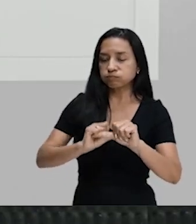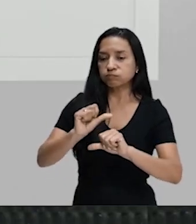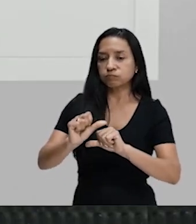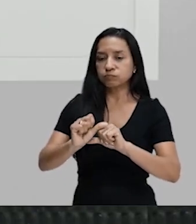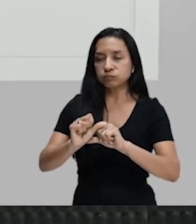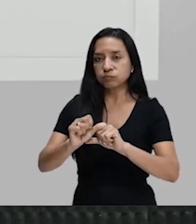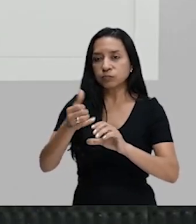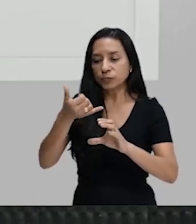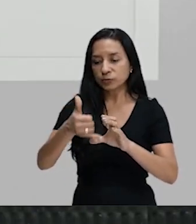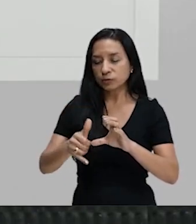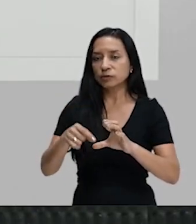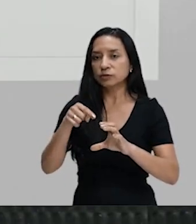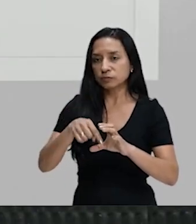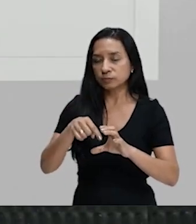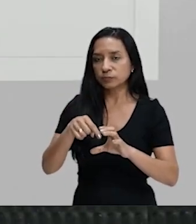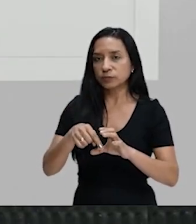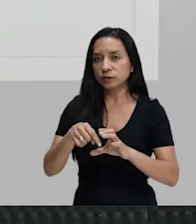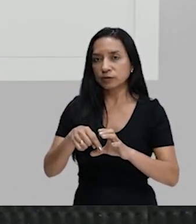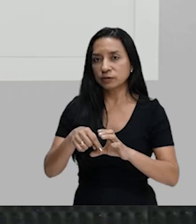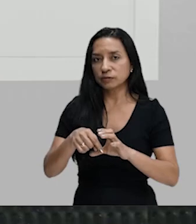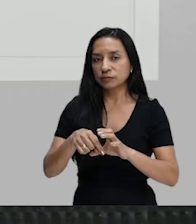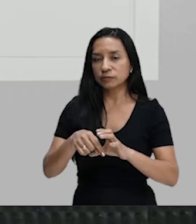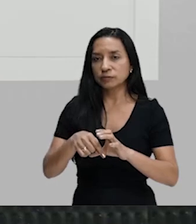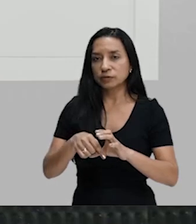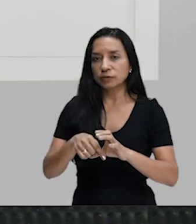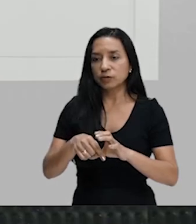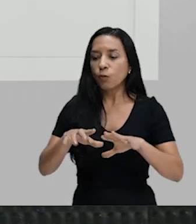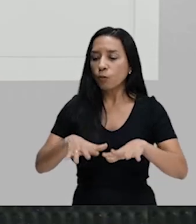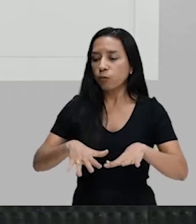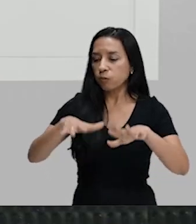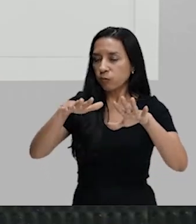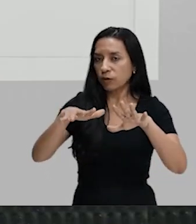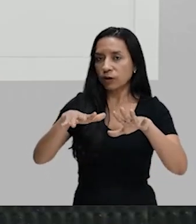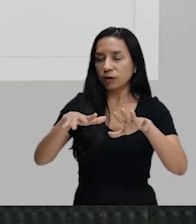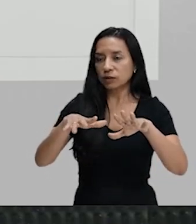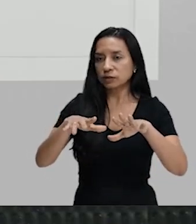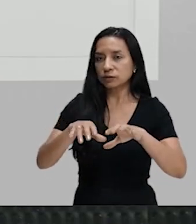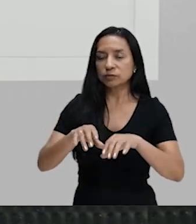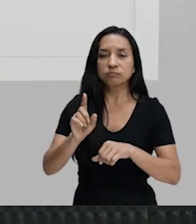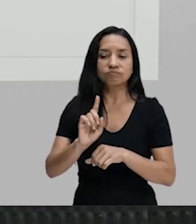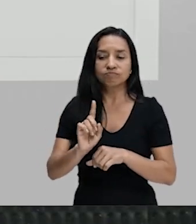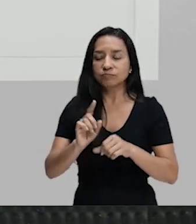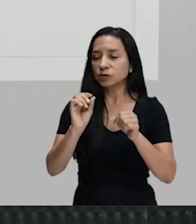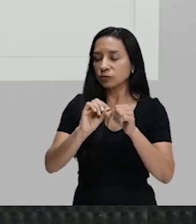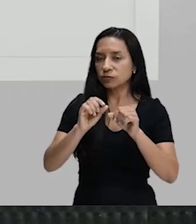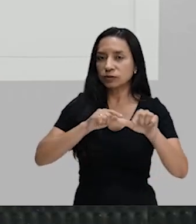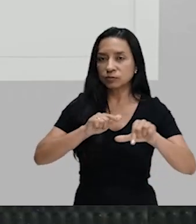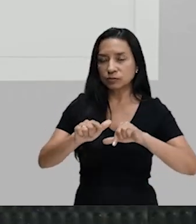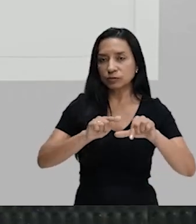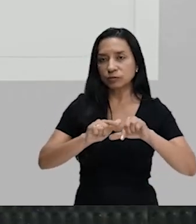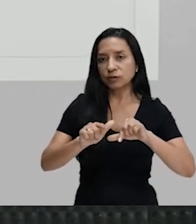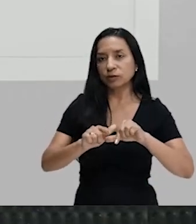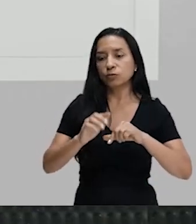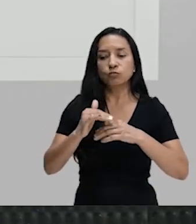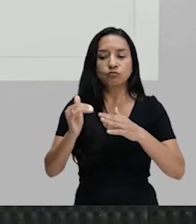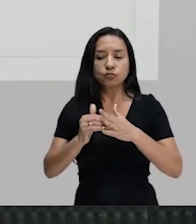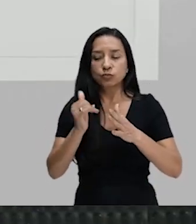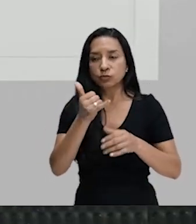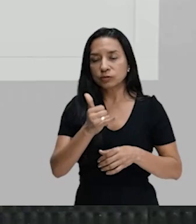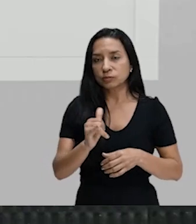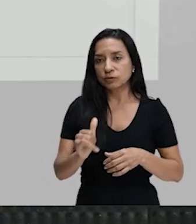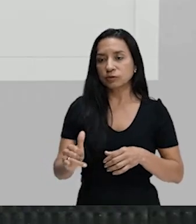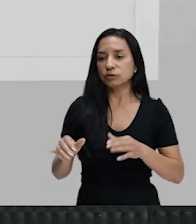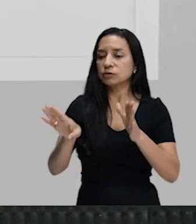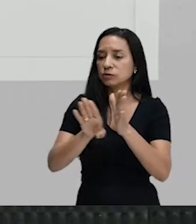seja, na isocórica, o gás ele não realiza trabalho. Toda a energia que chega neste